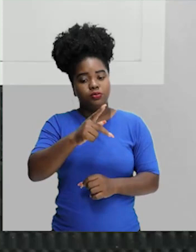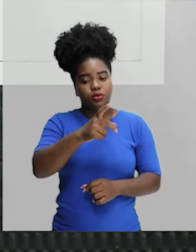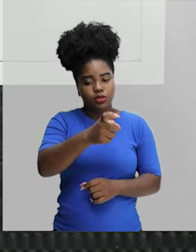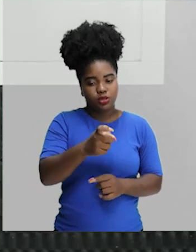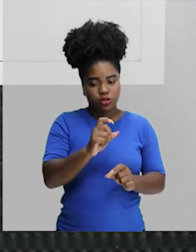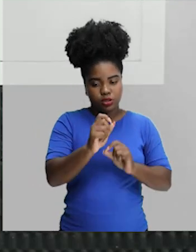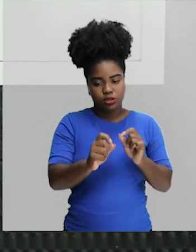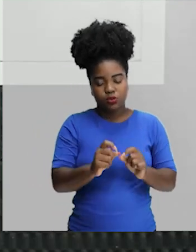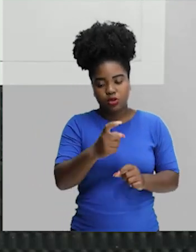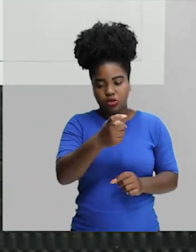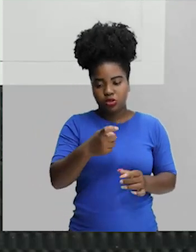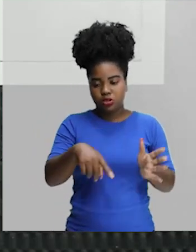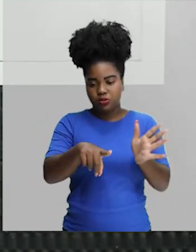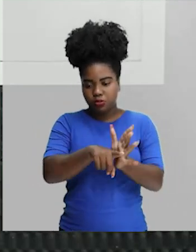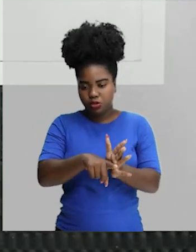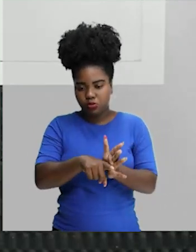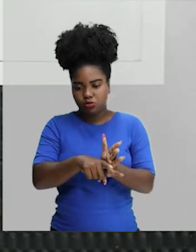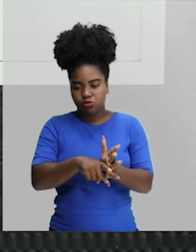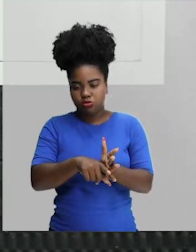o x menos 2